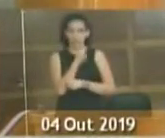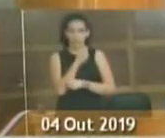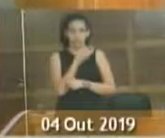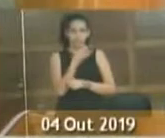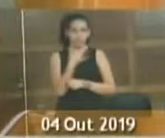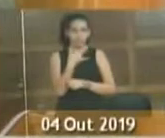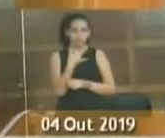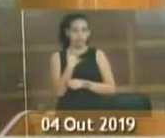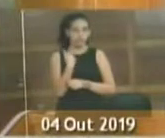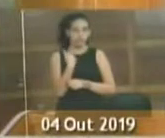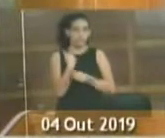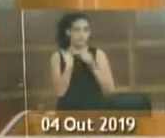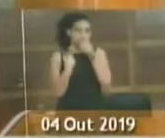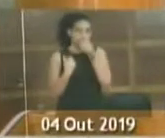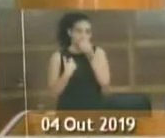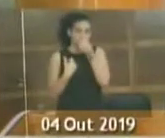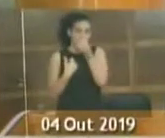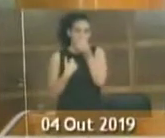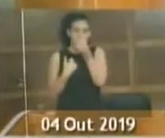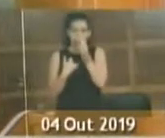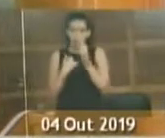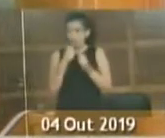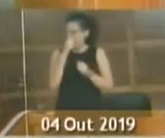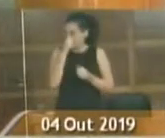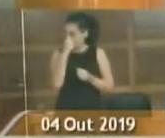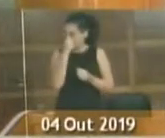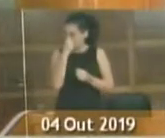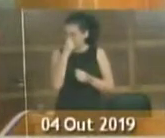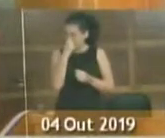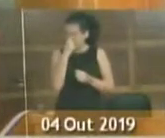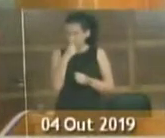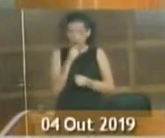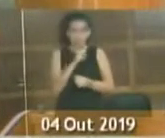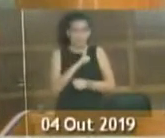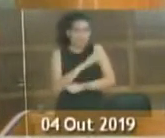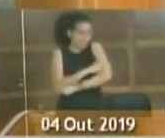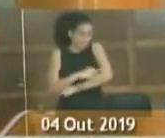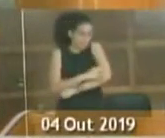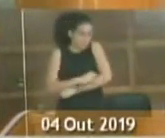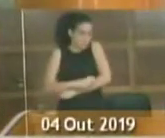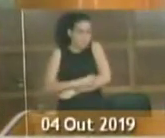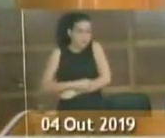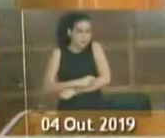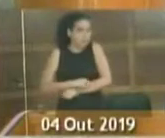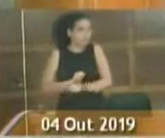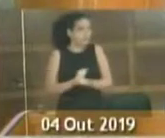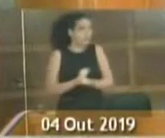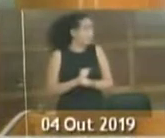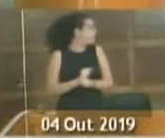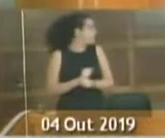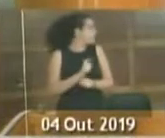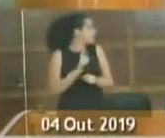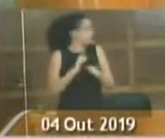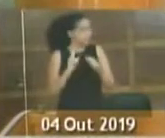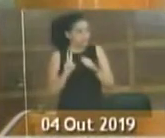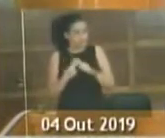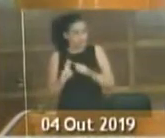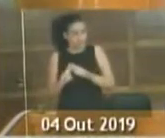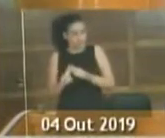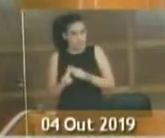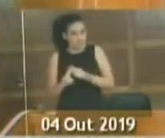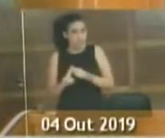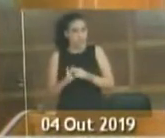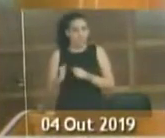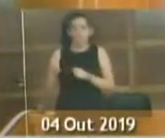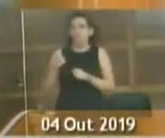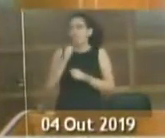anos. Ele teve um... Né, quando ele teve um coça-coça, né, Luana? Ele tem o veterinário dele,